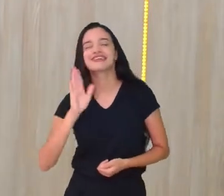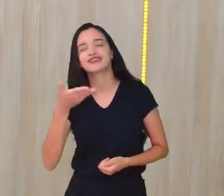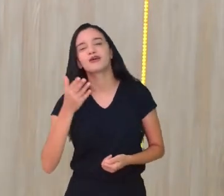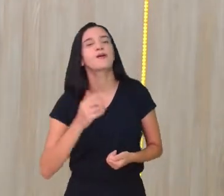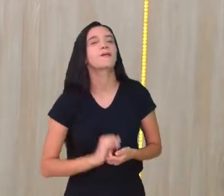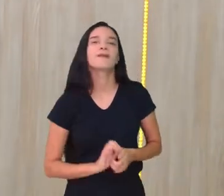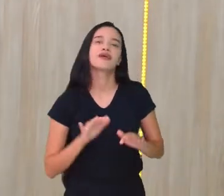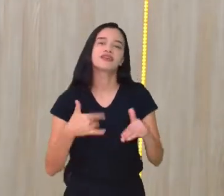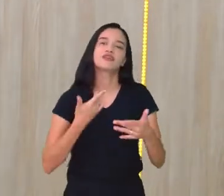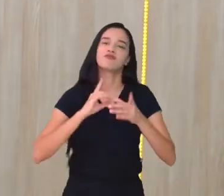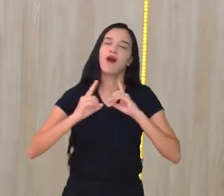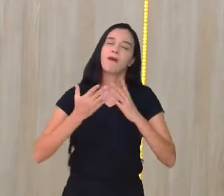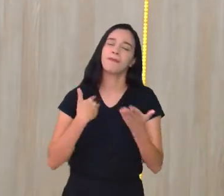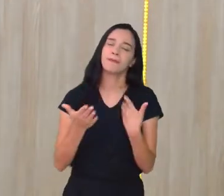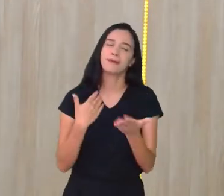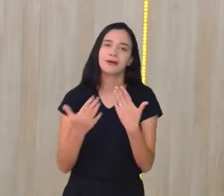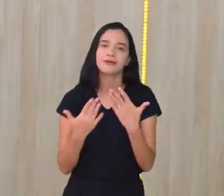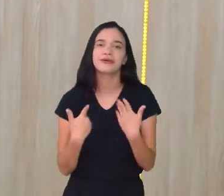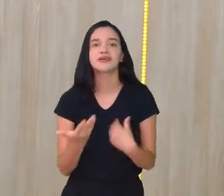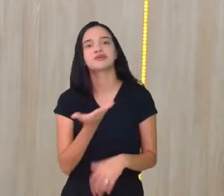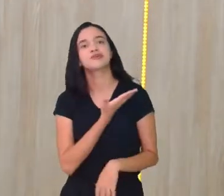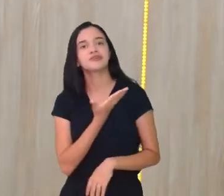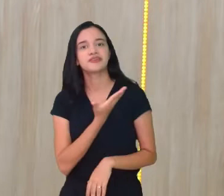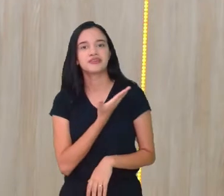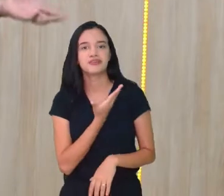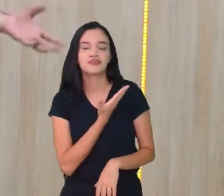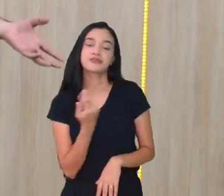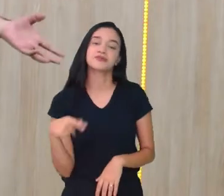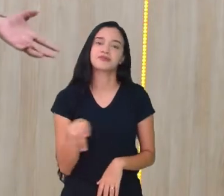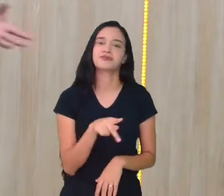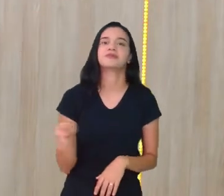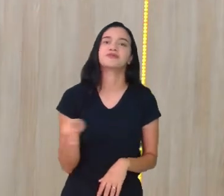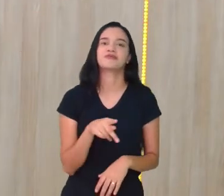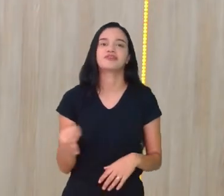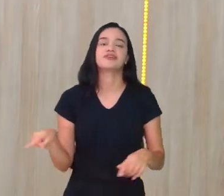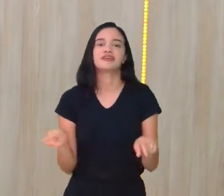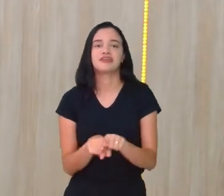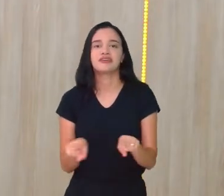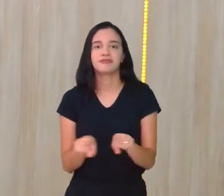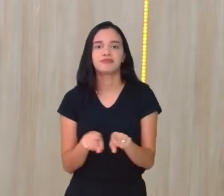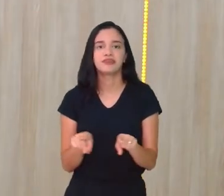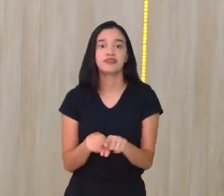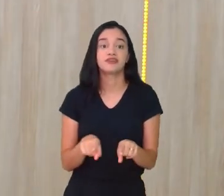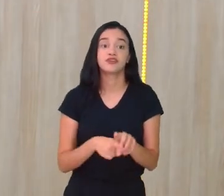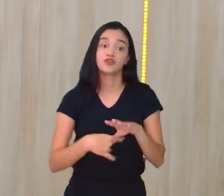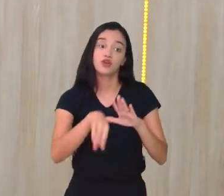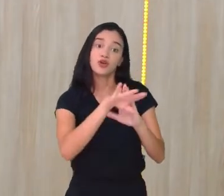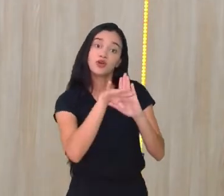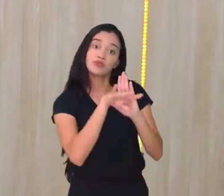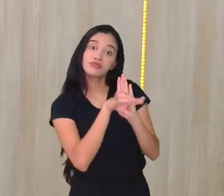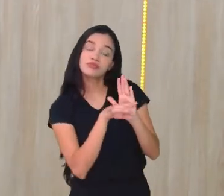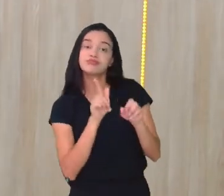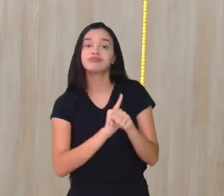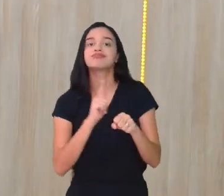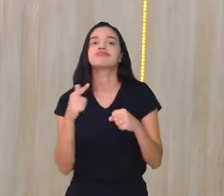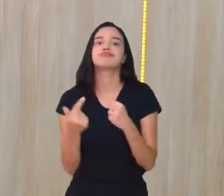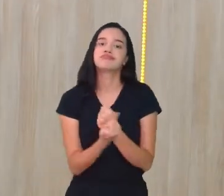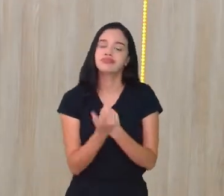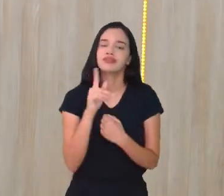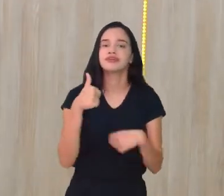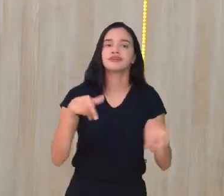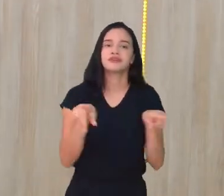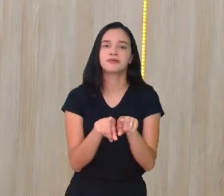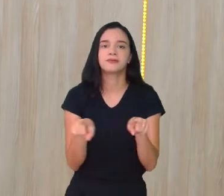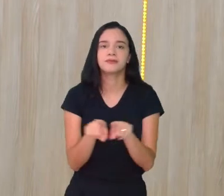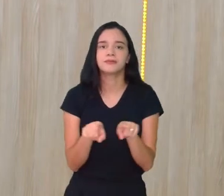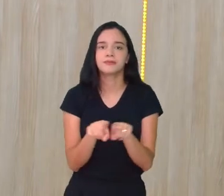vá dialogando aí, falem agora com seus colegas de classe, com seus professores, sobre as categorias brasileiras da geografia. Faça